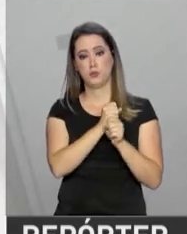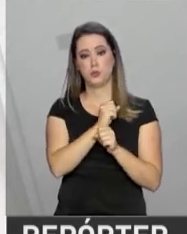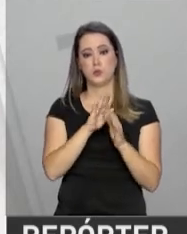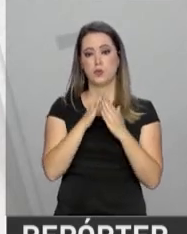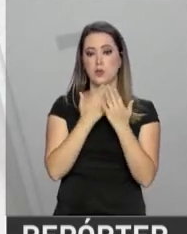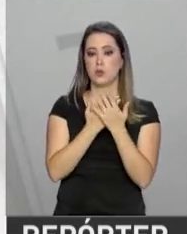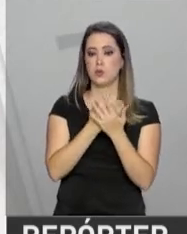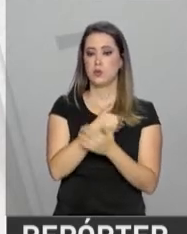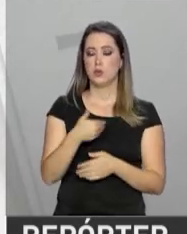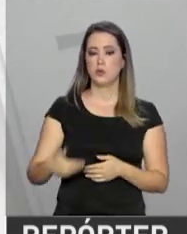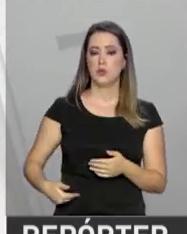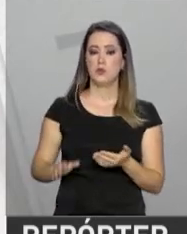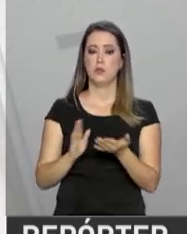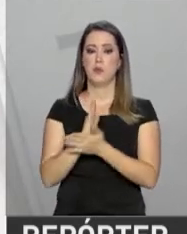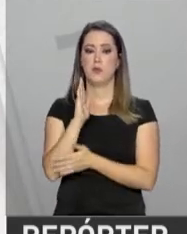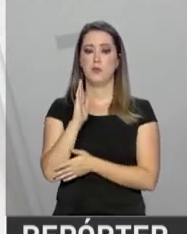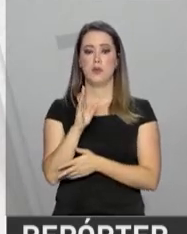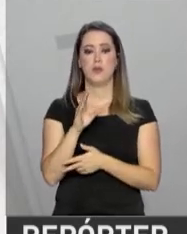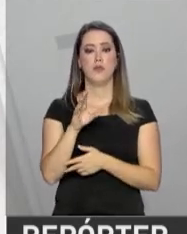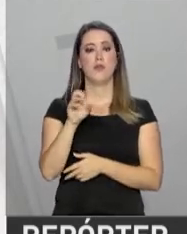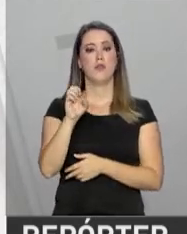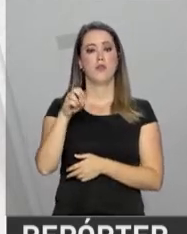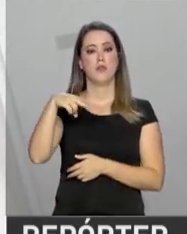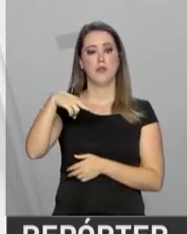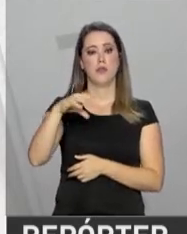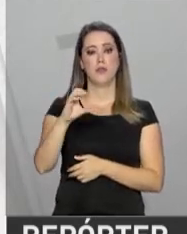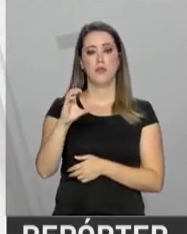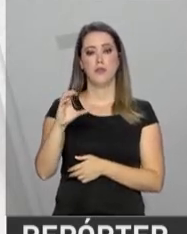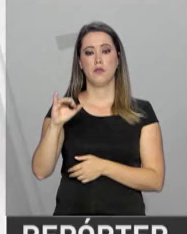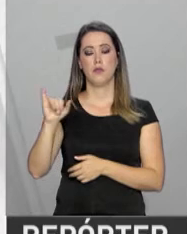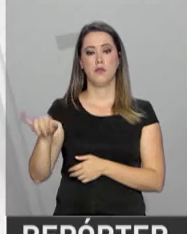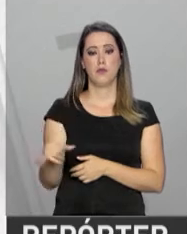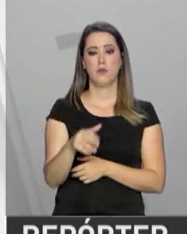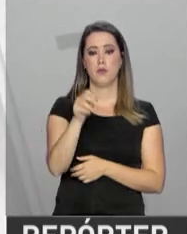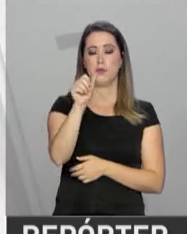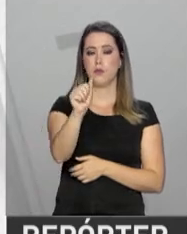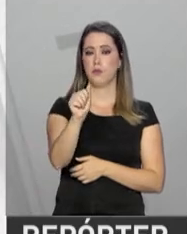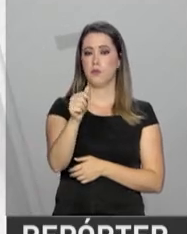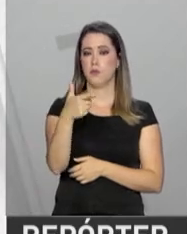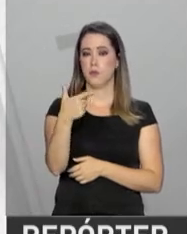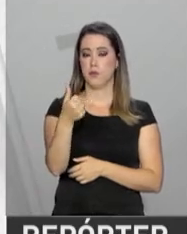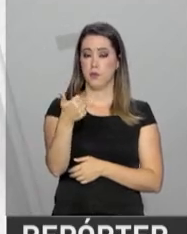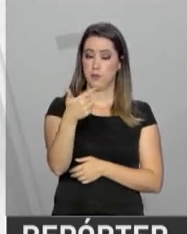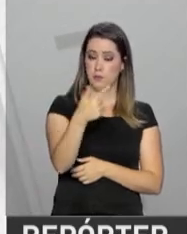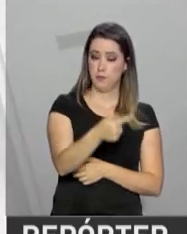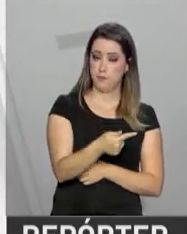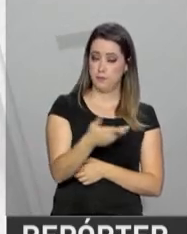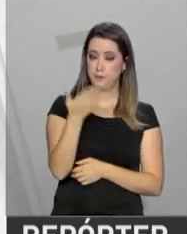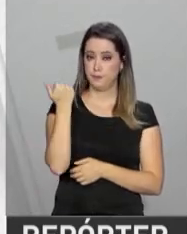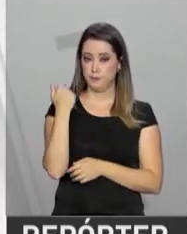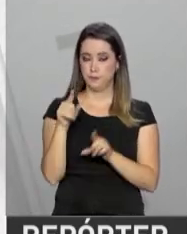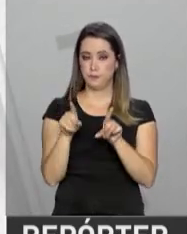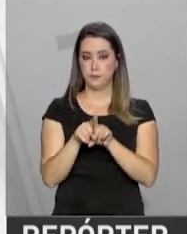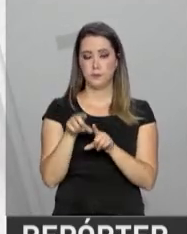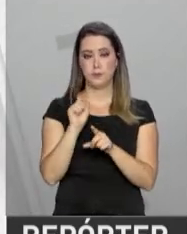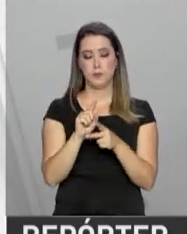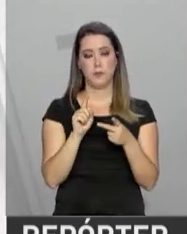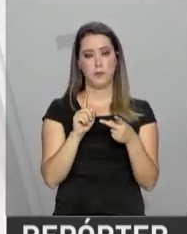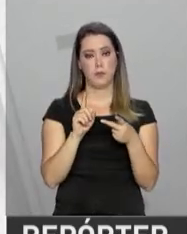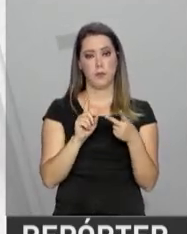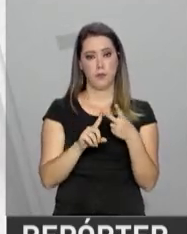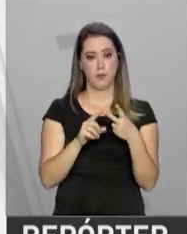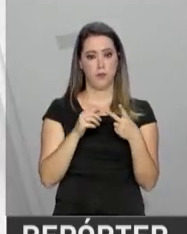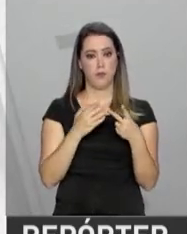ter sido aprovado no exame nacional de certificação de competências de jovens e adultos o enseja em